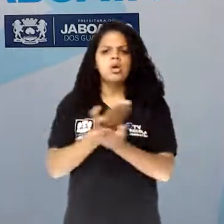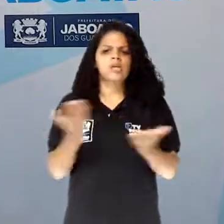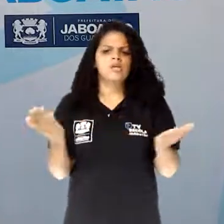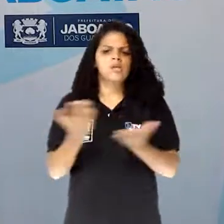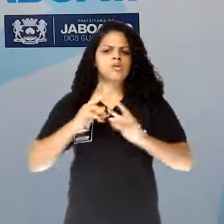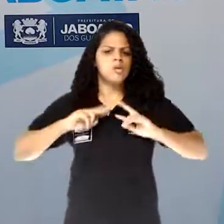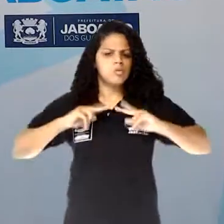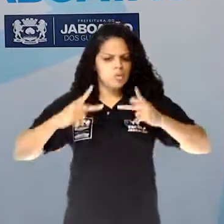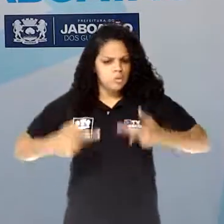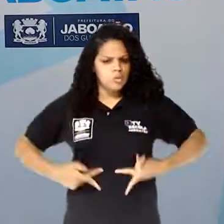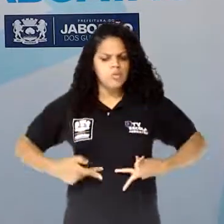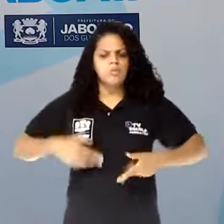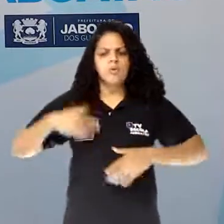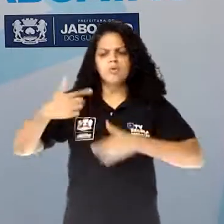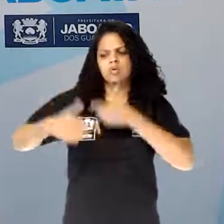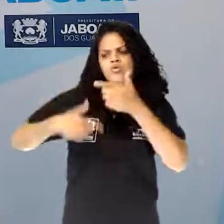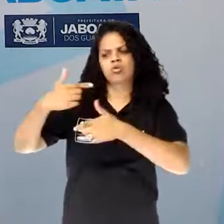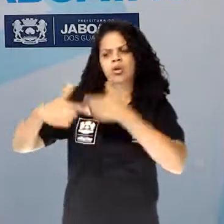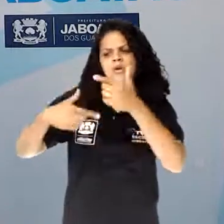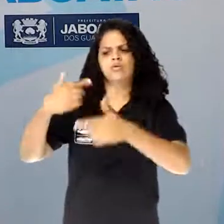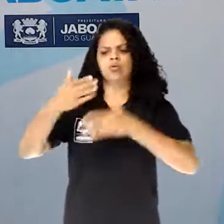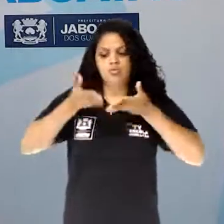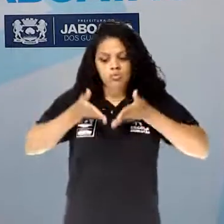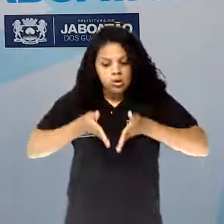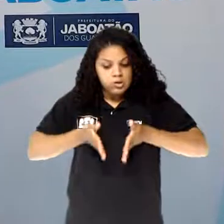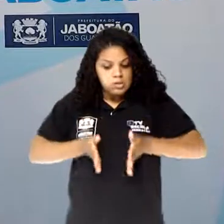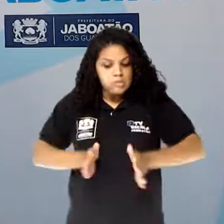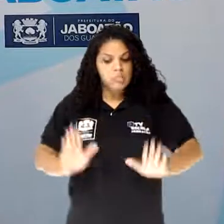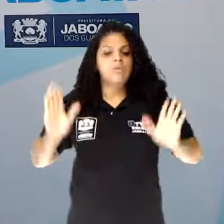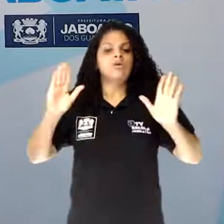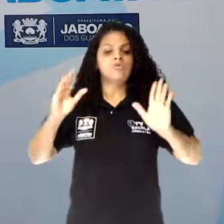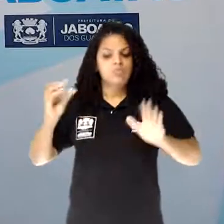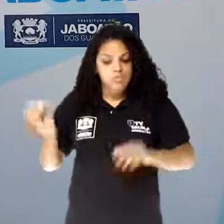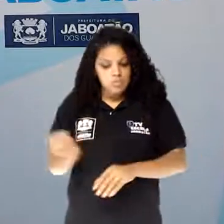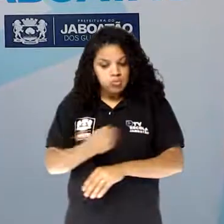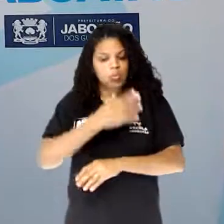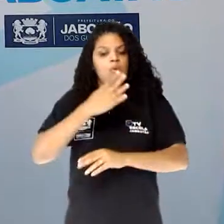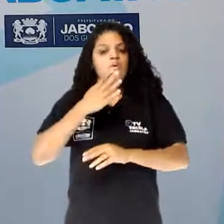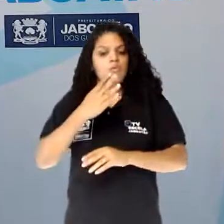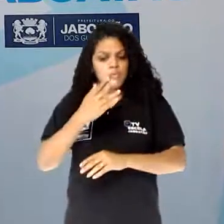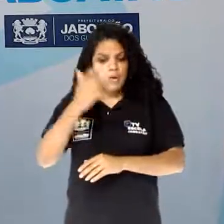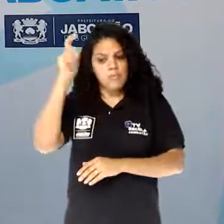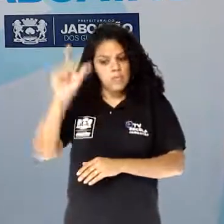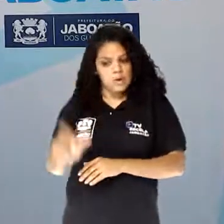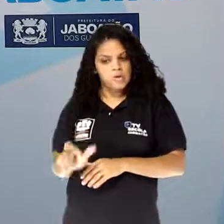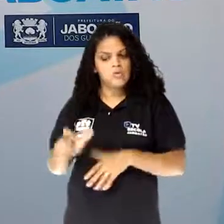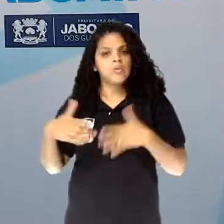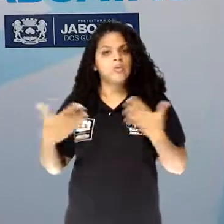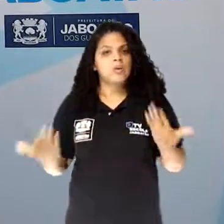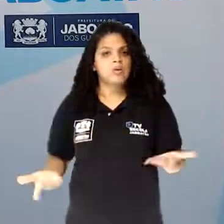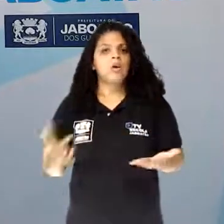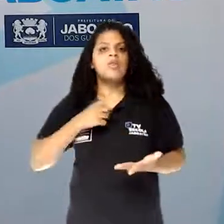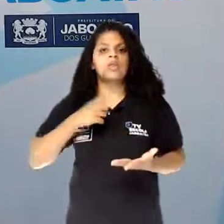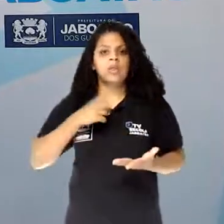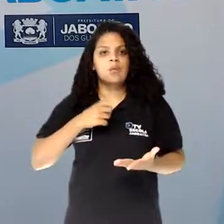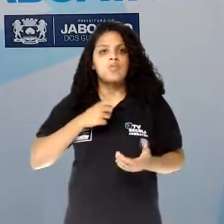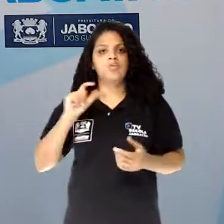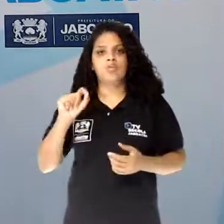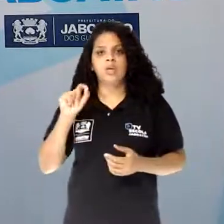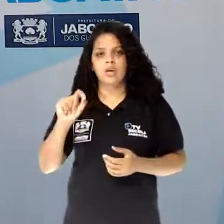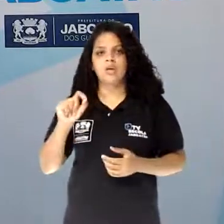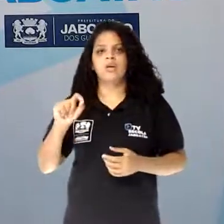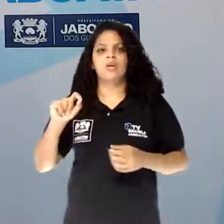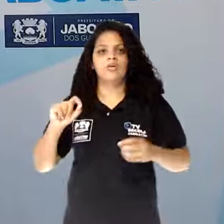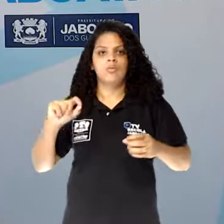a geração de um novo indivíduo, um novo ser vivo. E a gente tem aqui os protagonistas que são os gametas. A gente